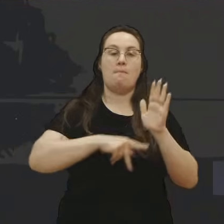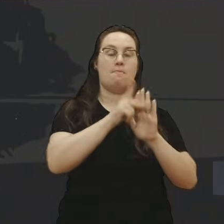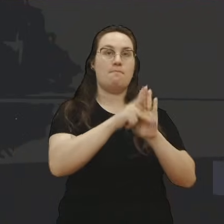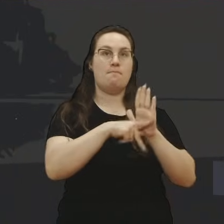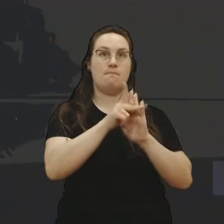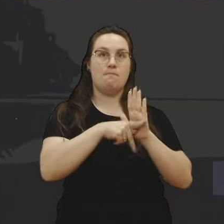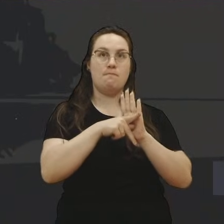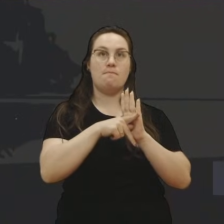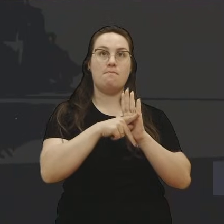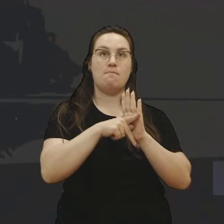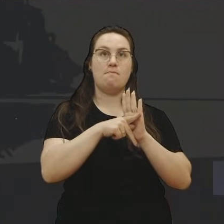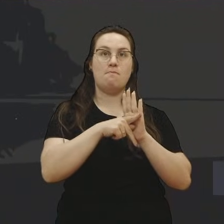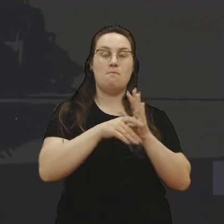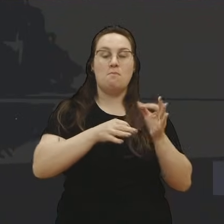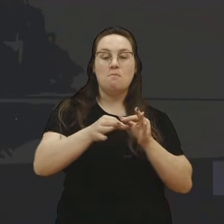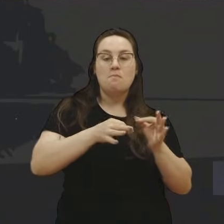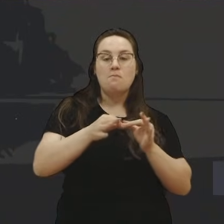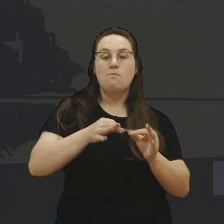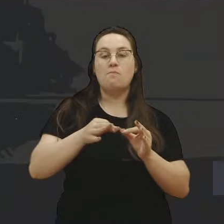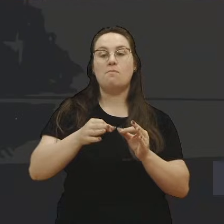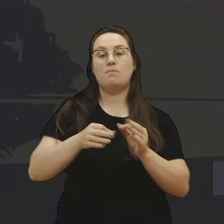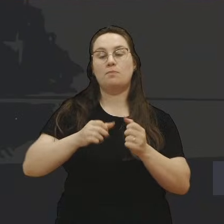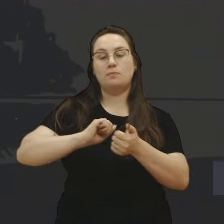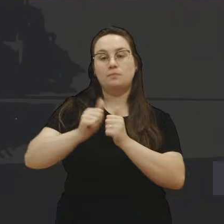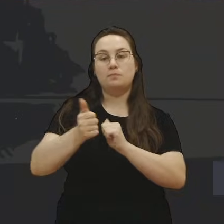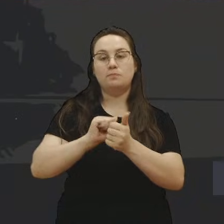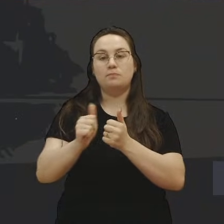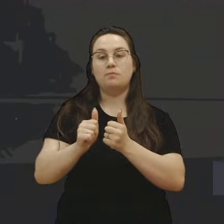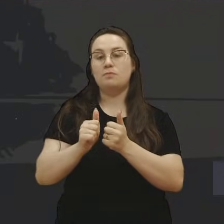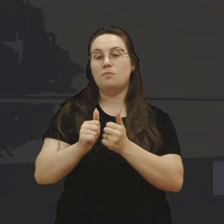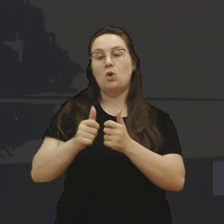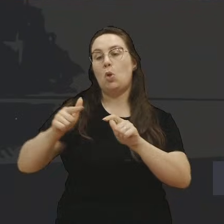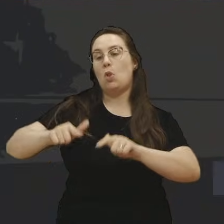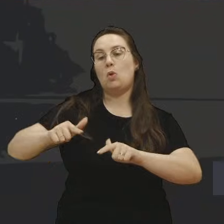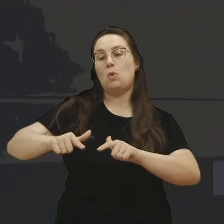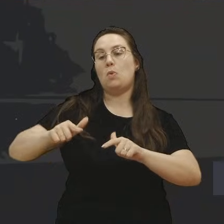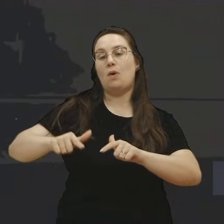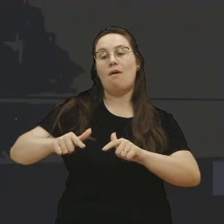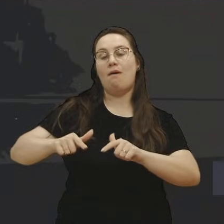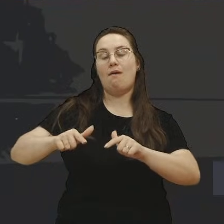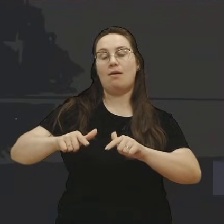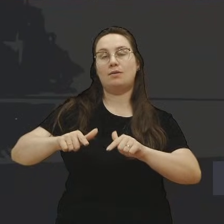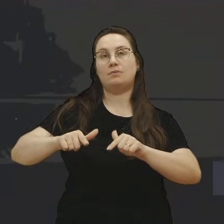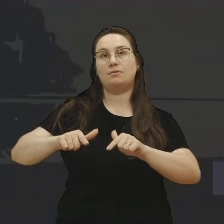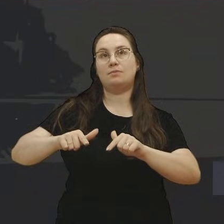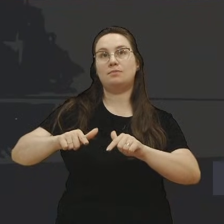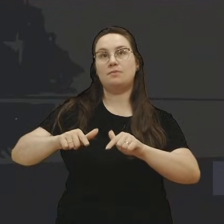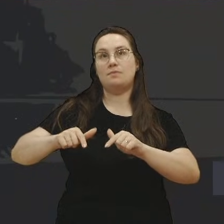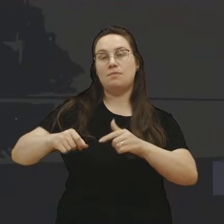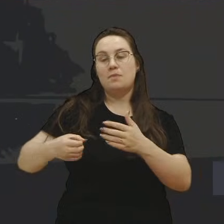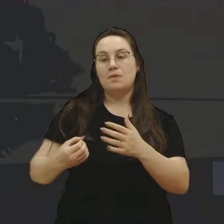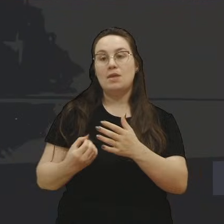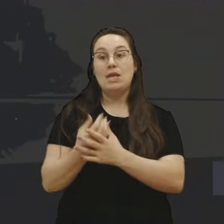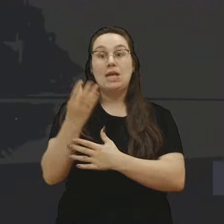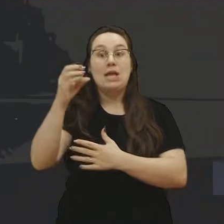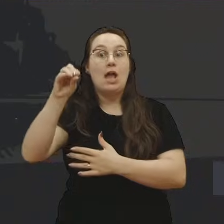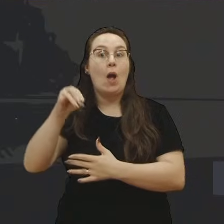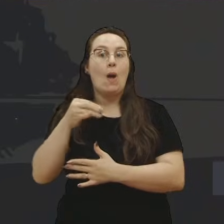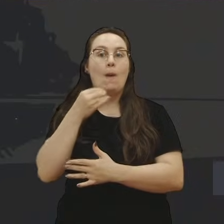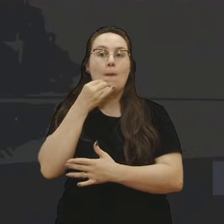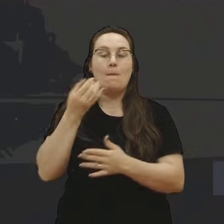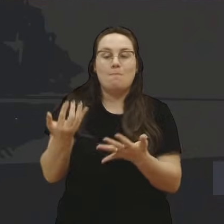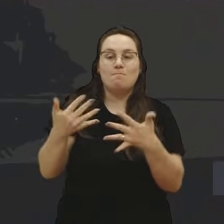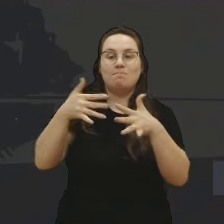ou programas esportivos ou recreativos voltados à comunidade local e criação de oportunidades de